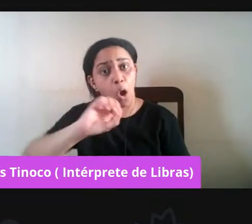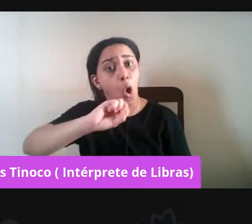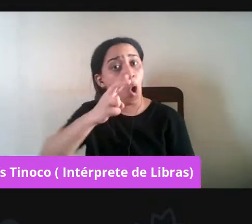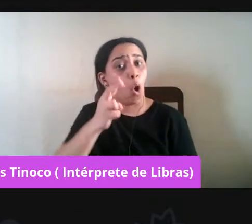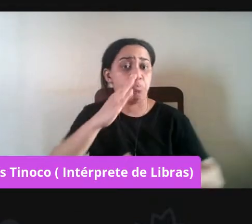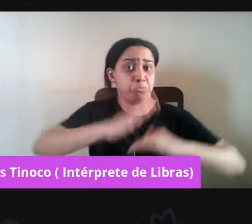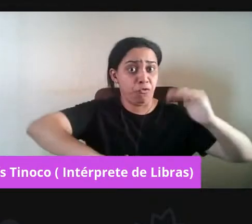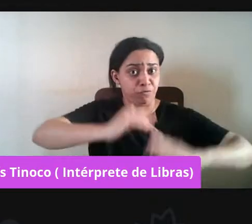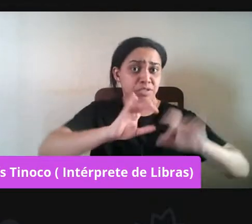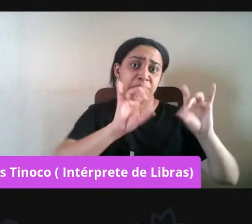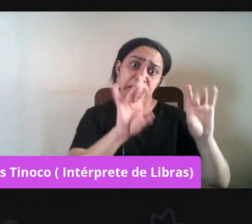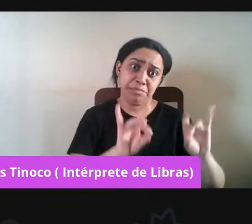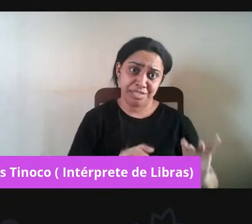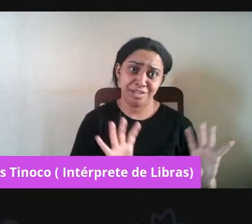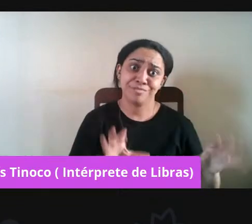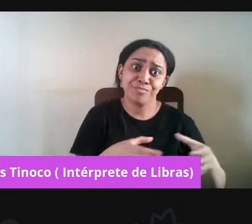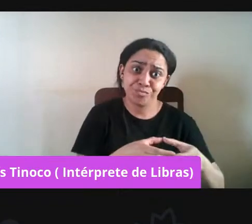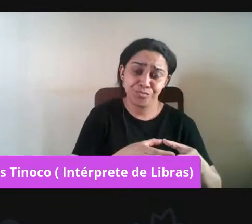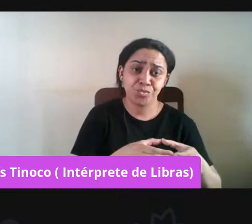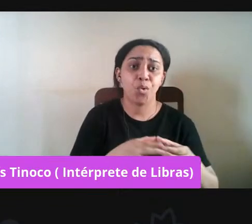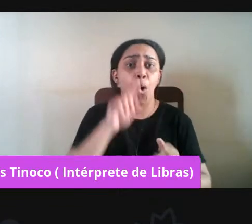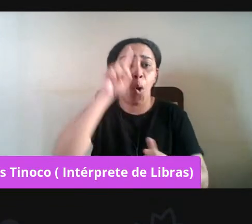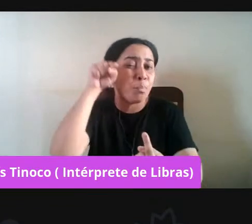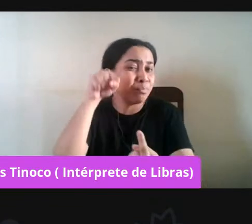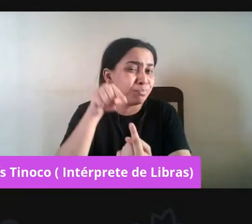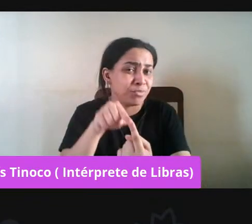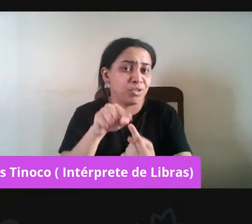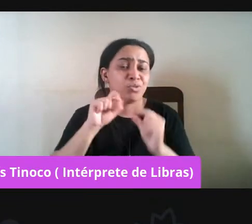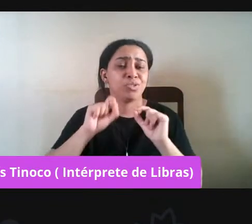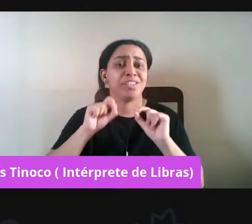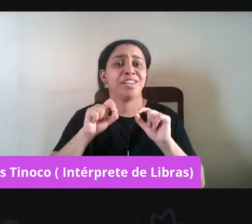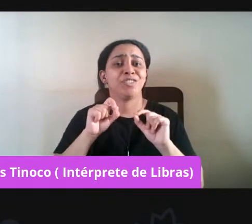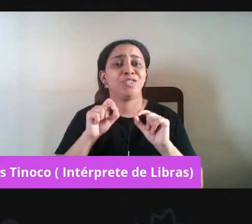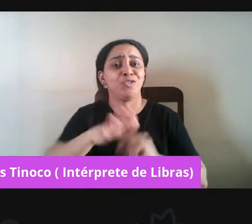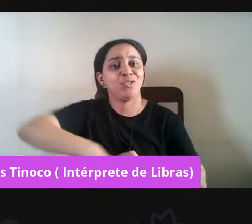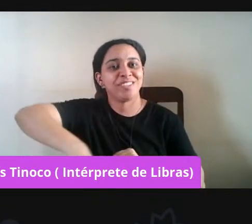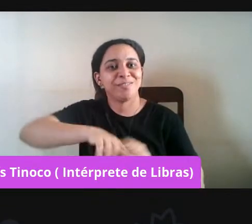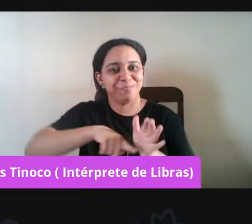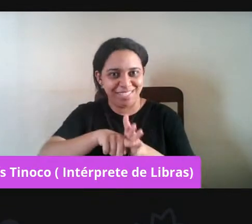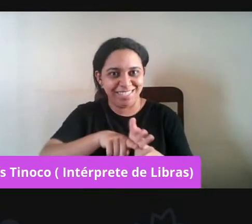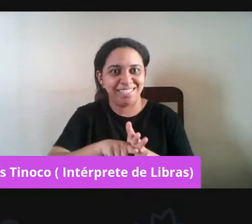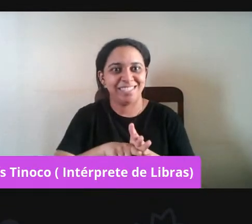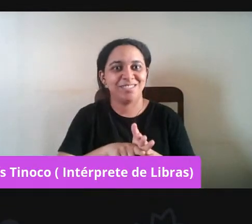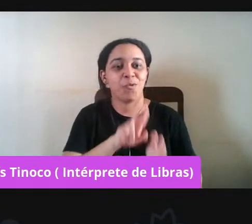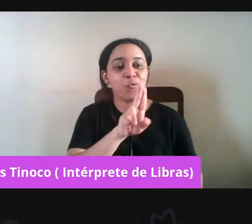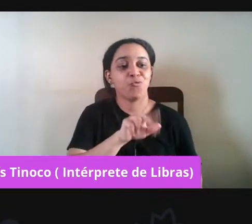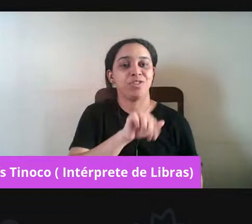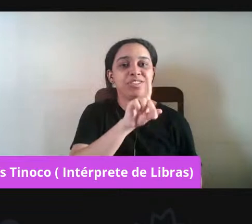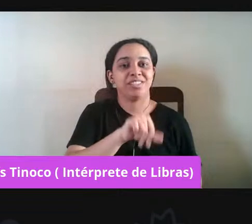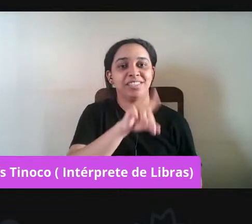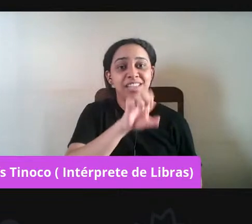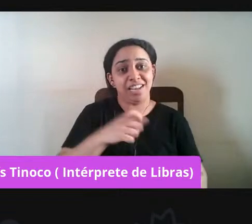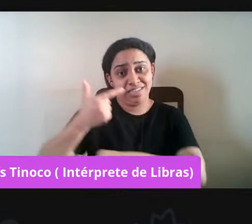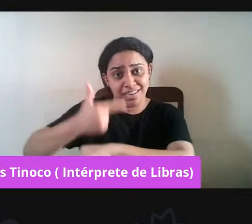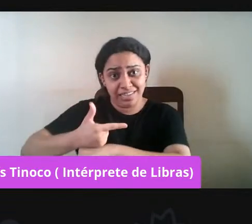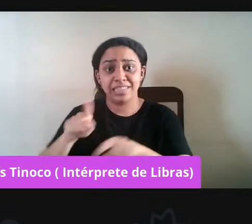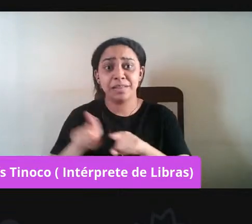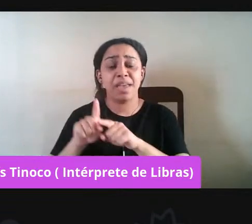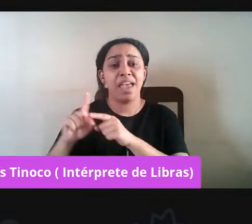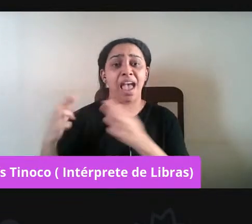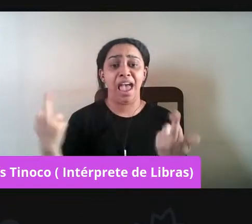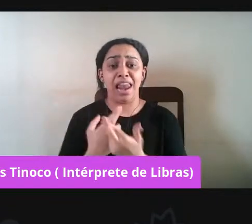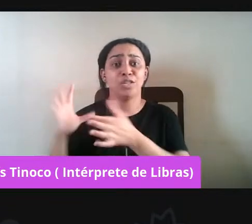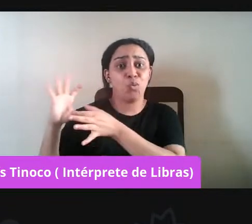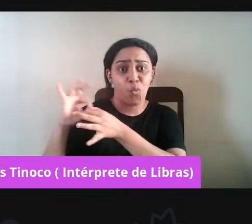ou profissionais, o objeto de estudo principal são as unidades lexicais e suas relações em contextos.